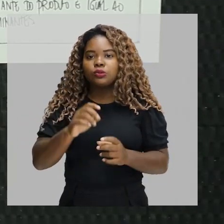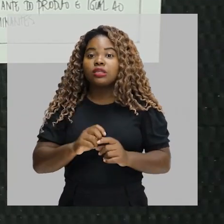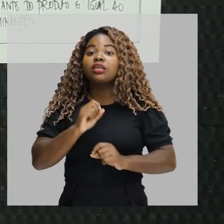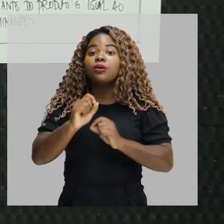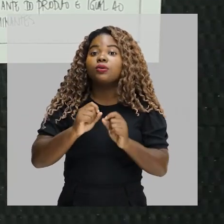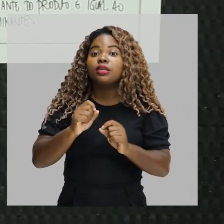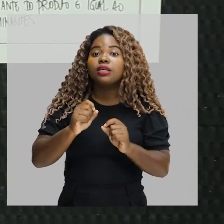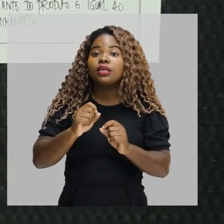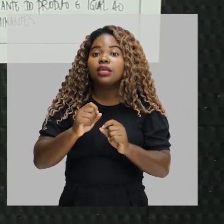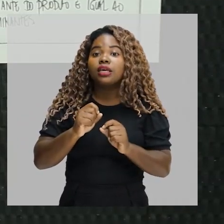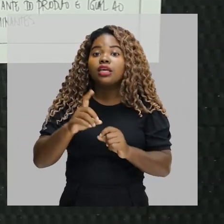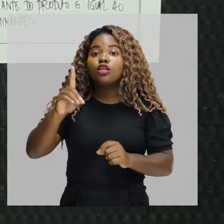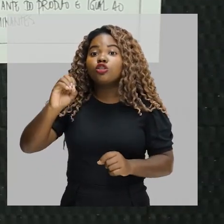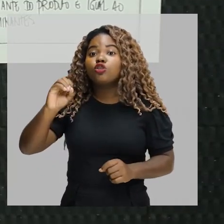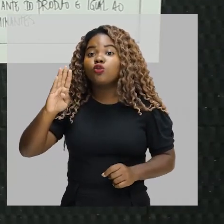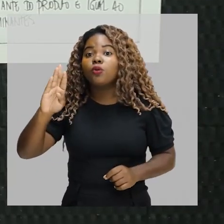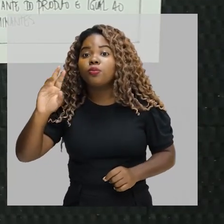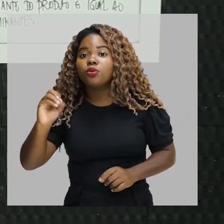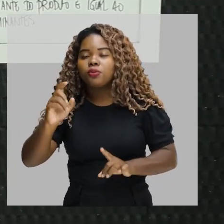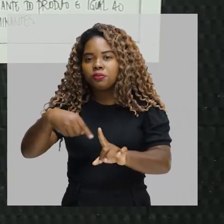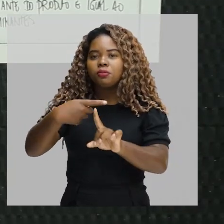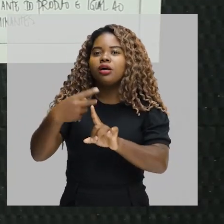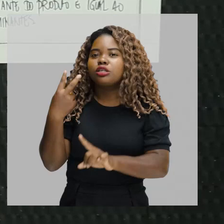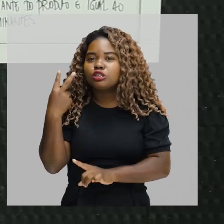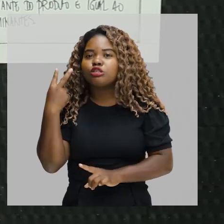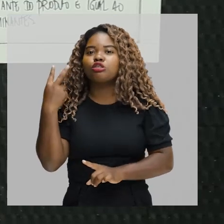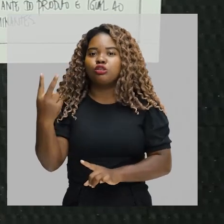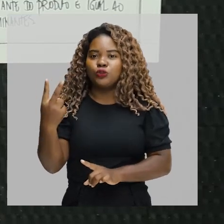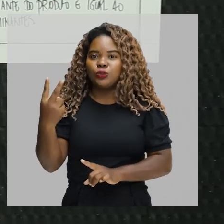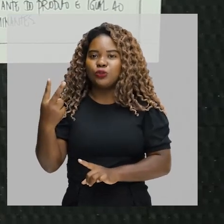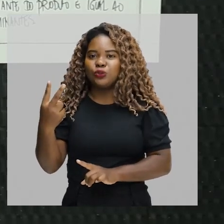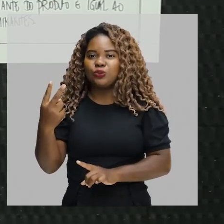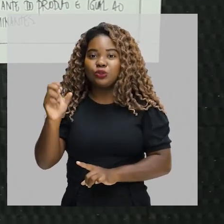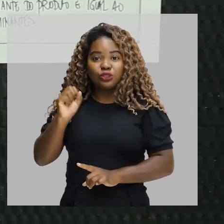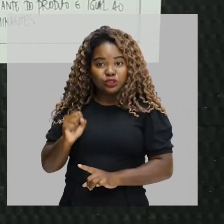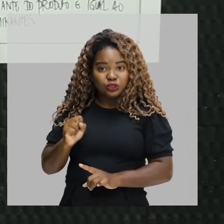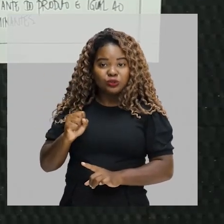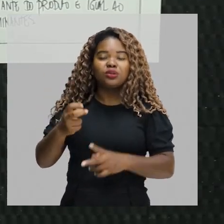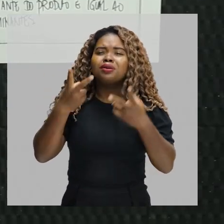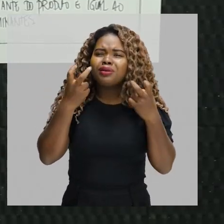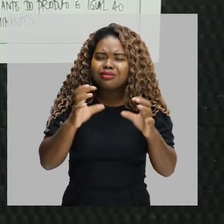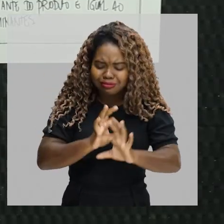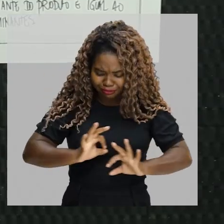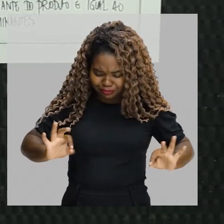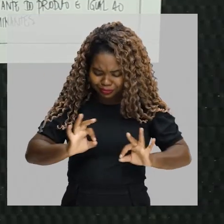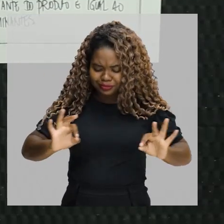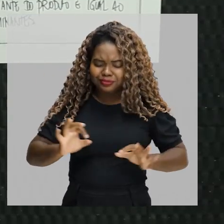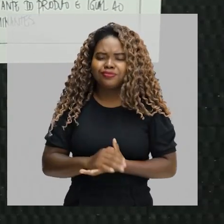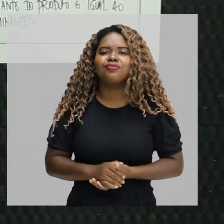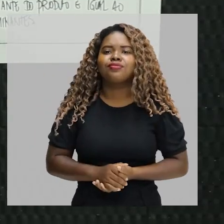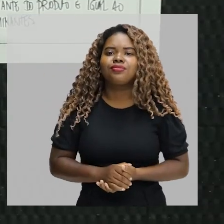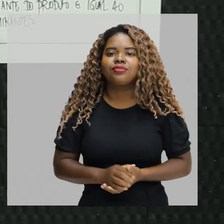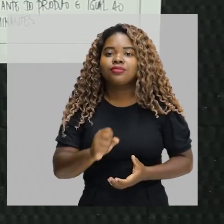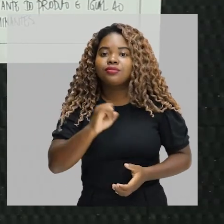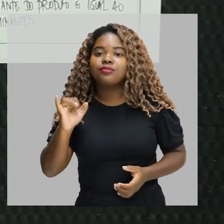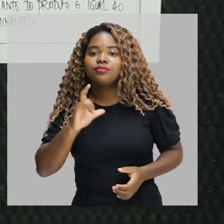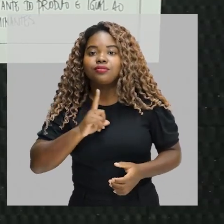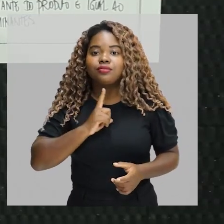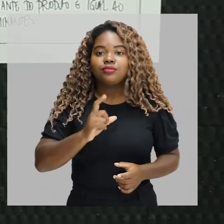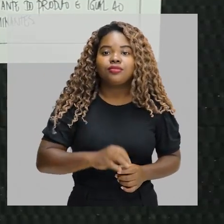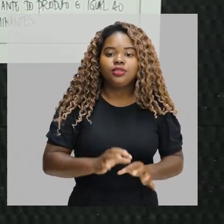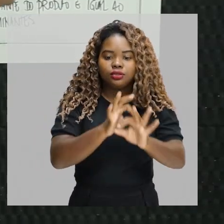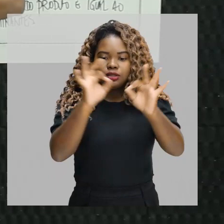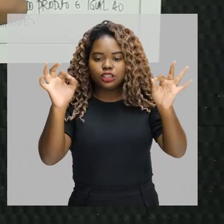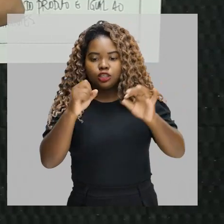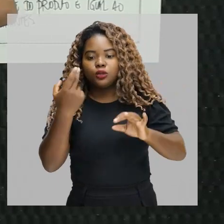o dobro de 7. Se isso acontecer, se você tiver uma linha ou coluna que é proporcional, ela